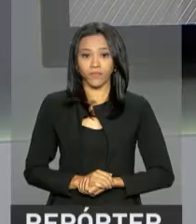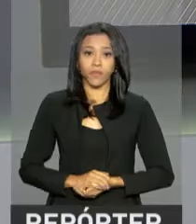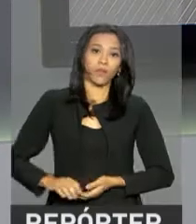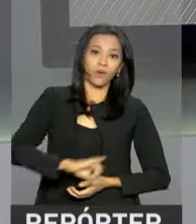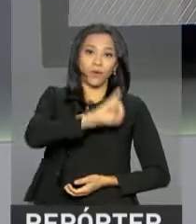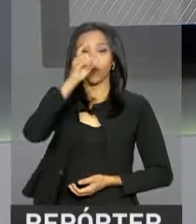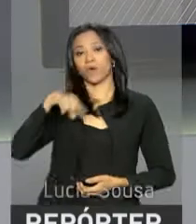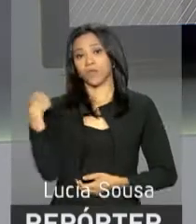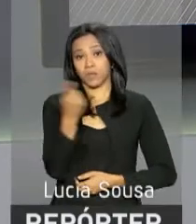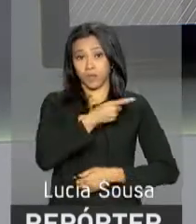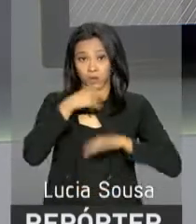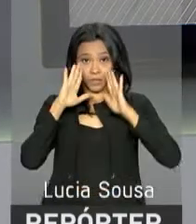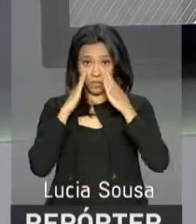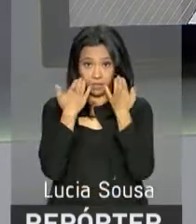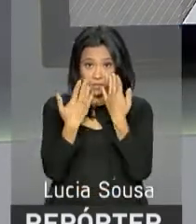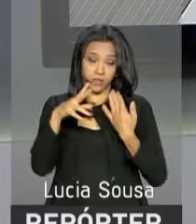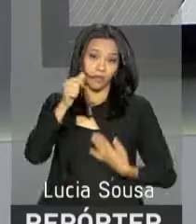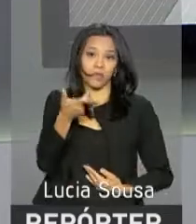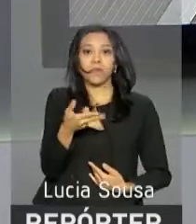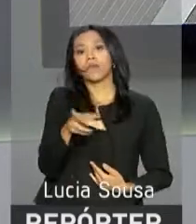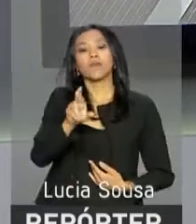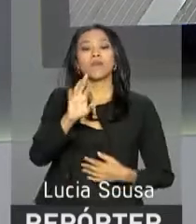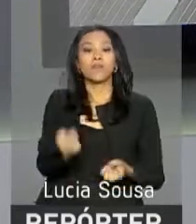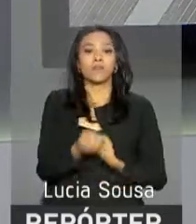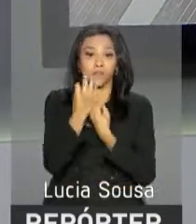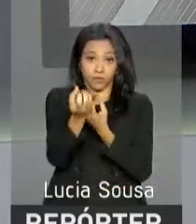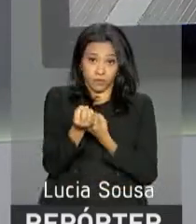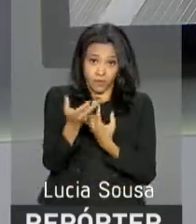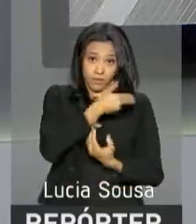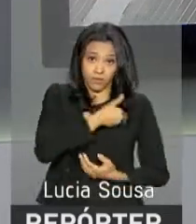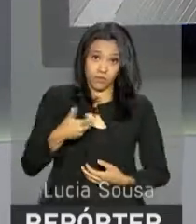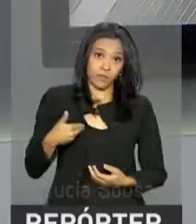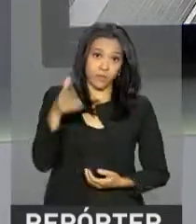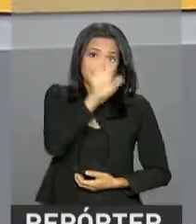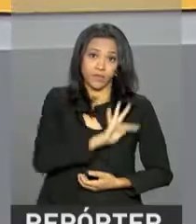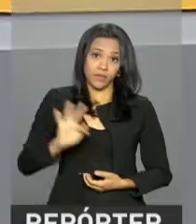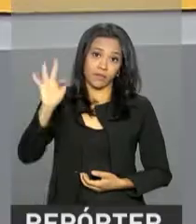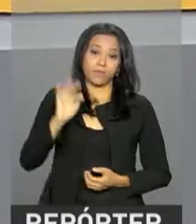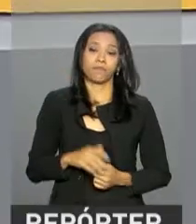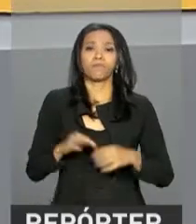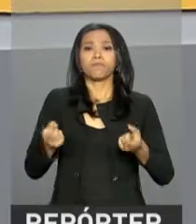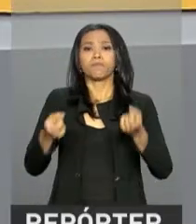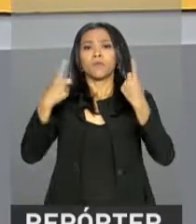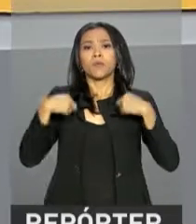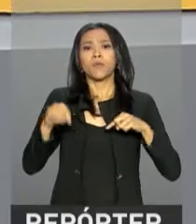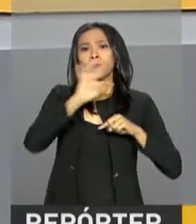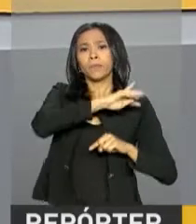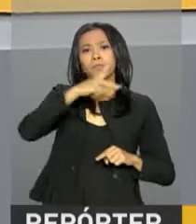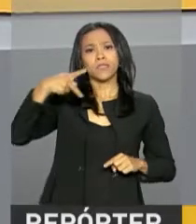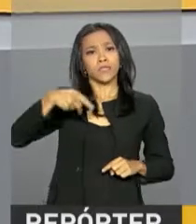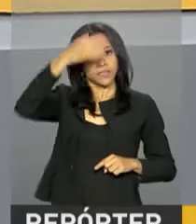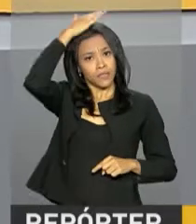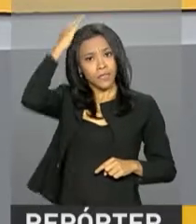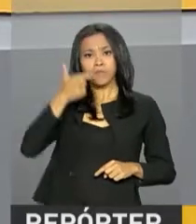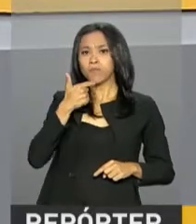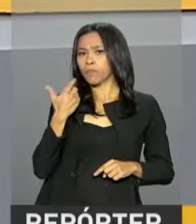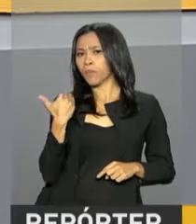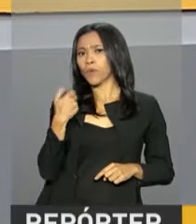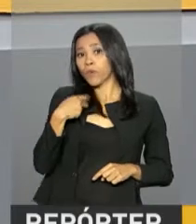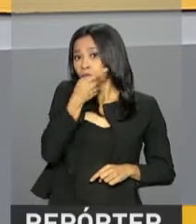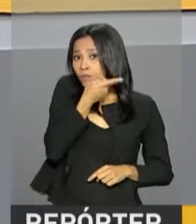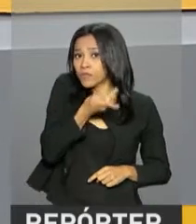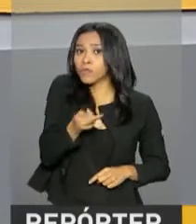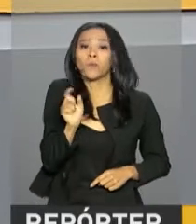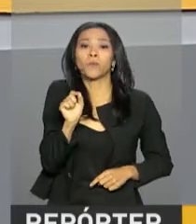Olá, estamos de volta com o repórter NBR e as notícias do governo federal. O presidente Michel Temer visitou agora há pouco a